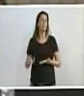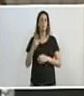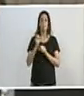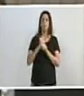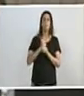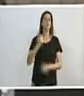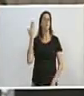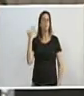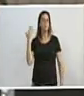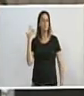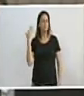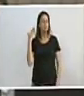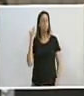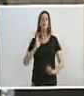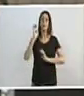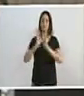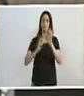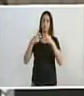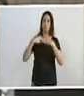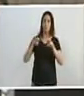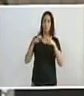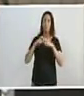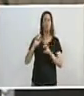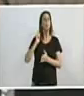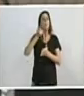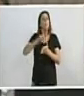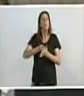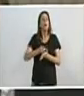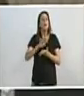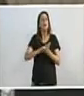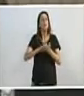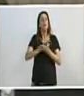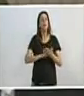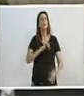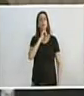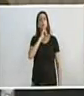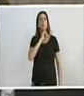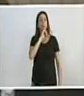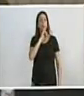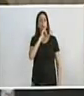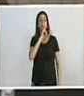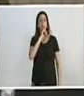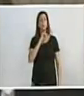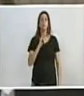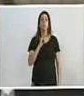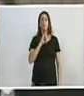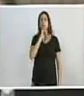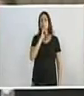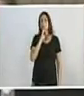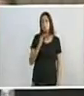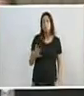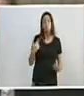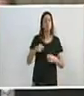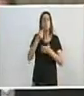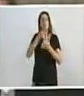atrás foram isentas de pagar os impostos sobre o serviço, foram isentas de